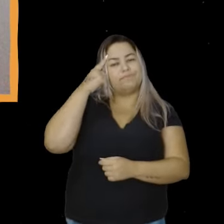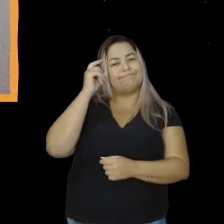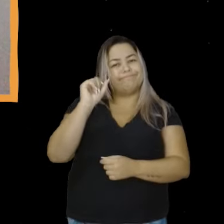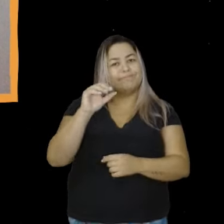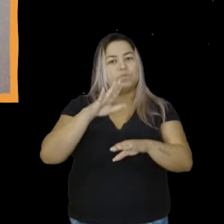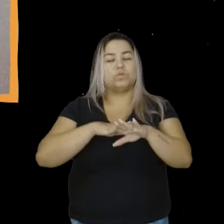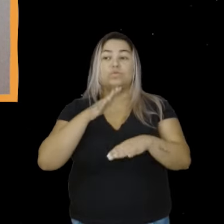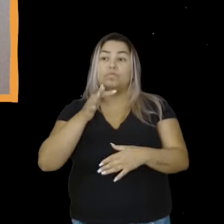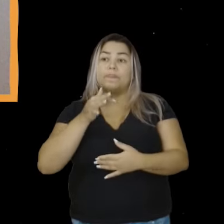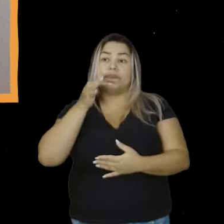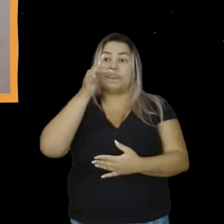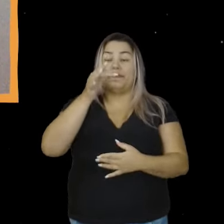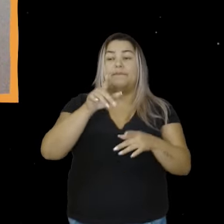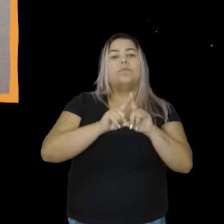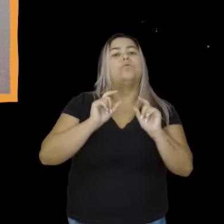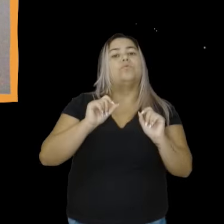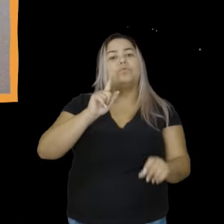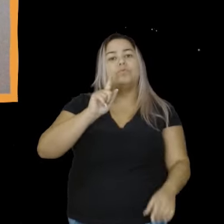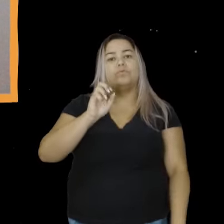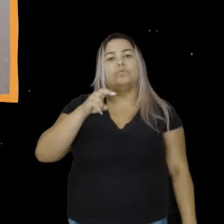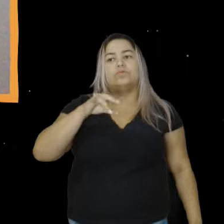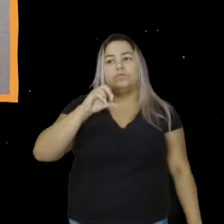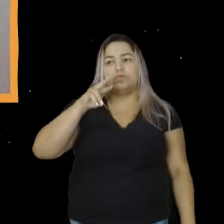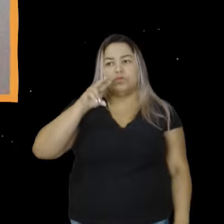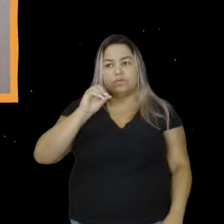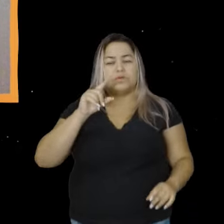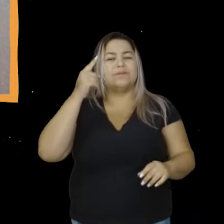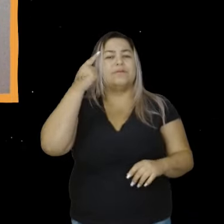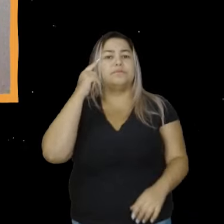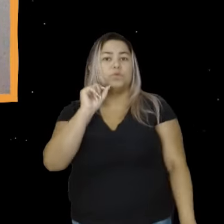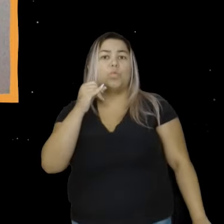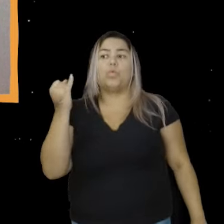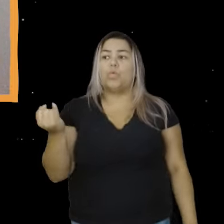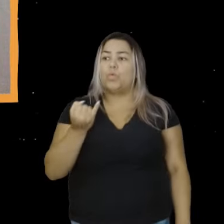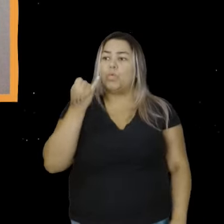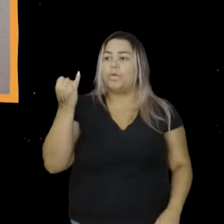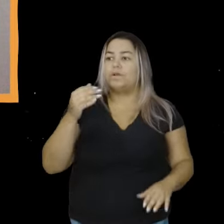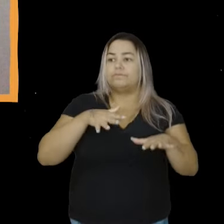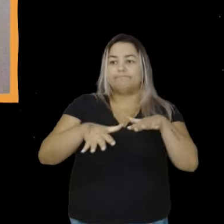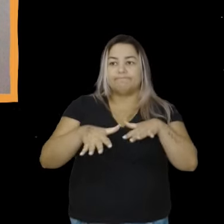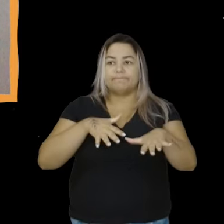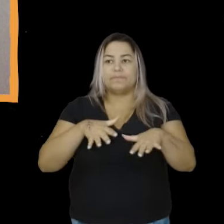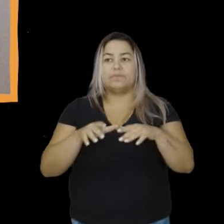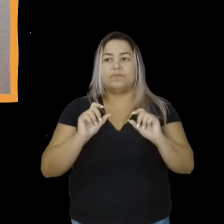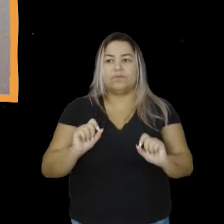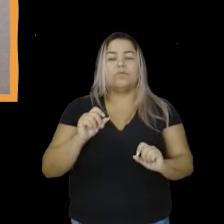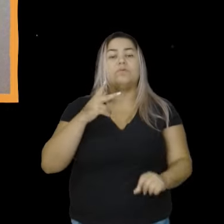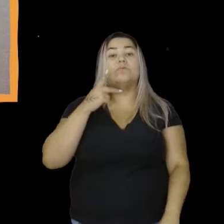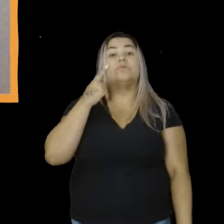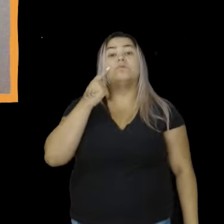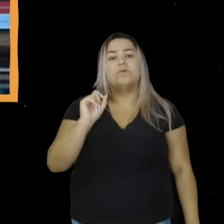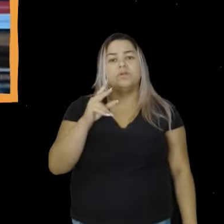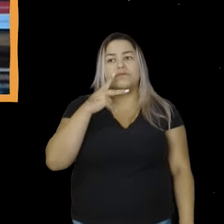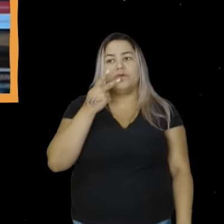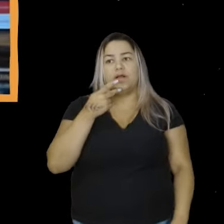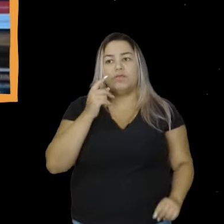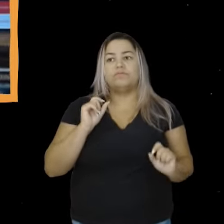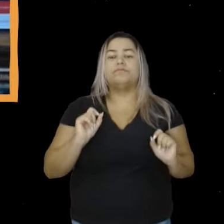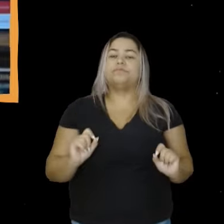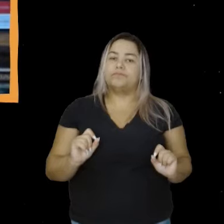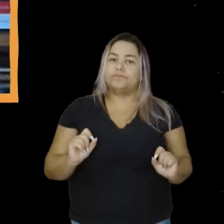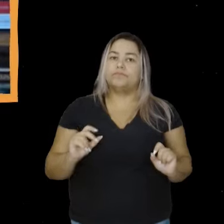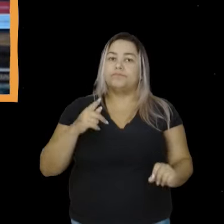Maria também perguntou para o Genuíno o que ele pensa da renovação do PT, qual a importância desse movimento. E olha só o que ele falou. Olha,